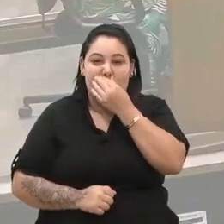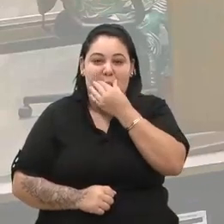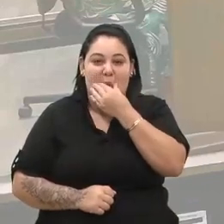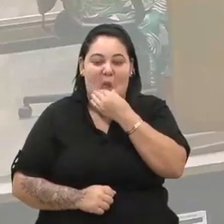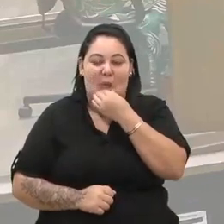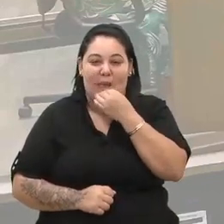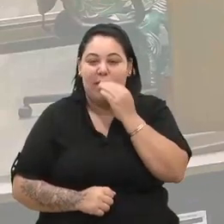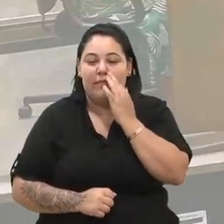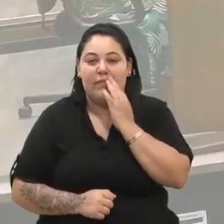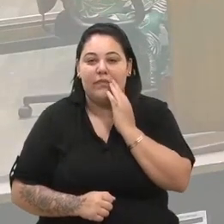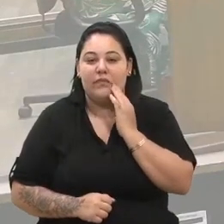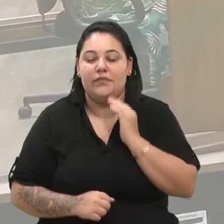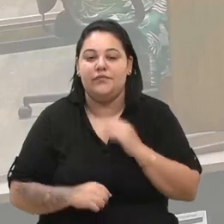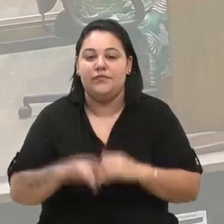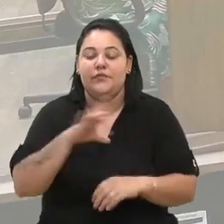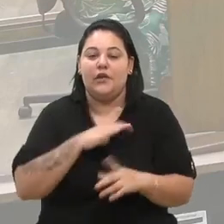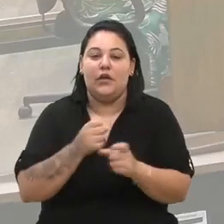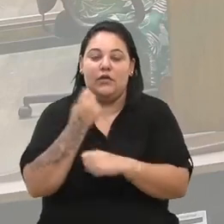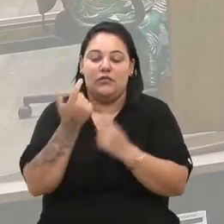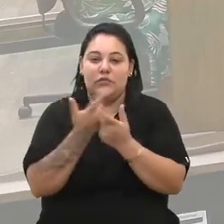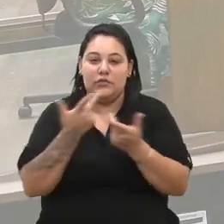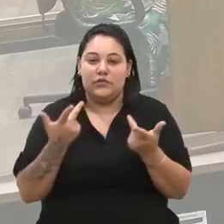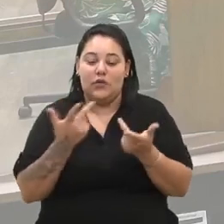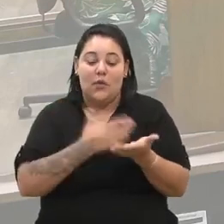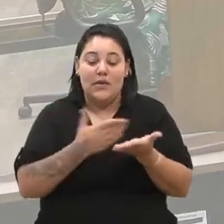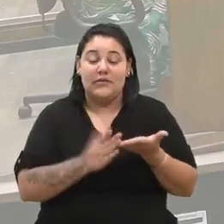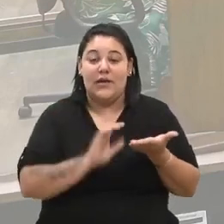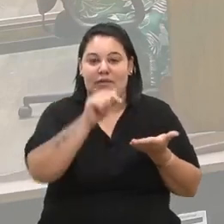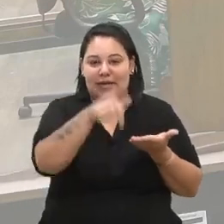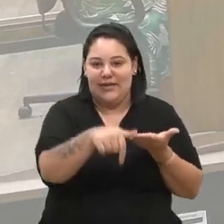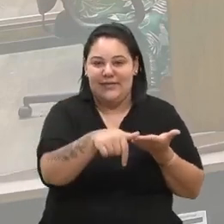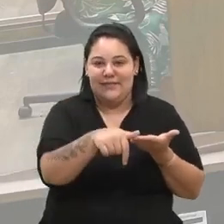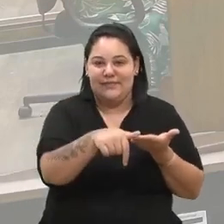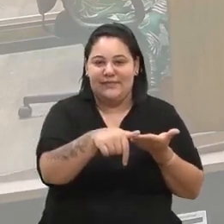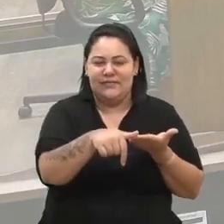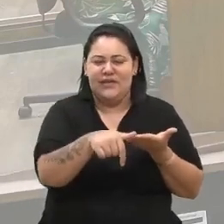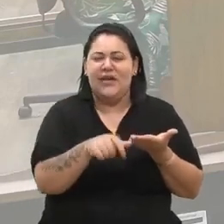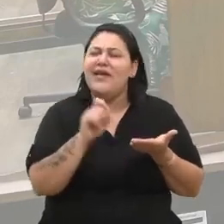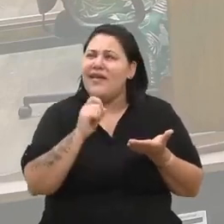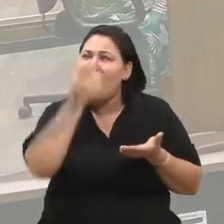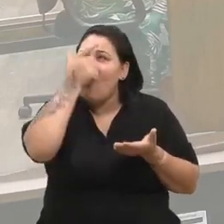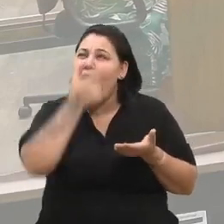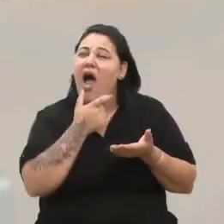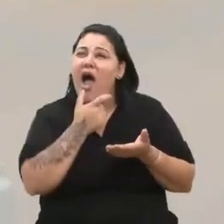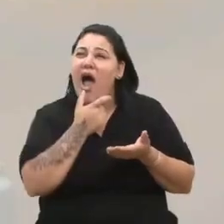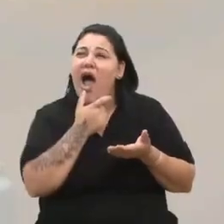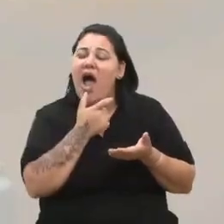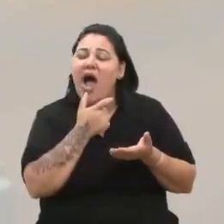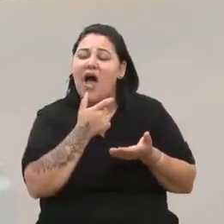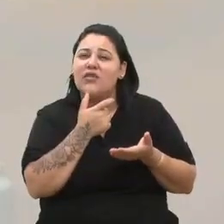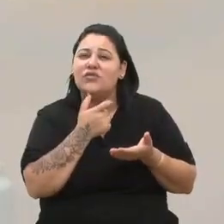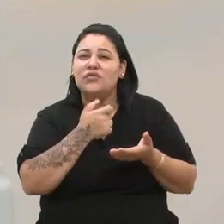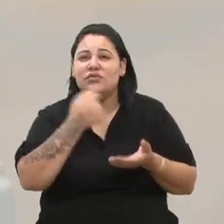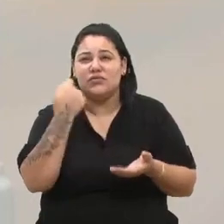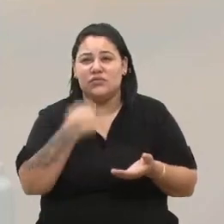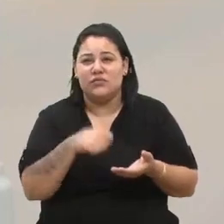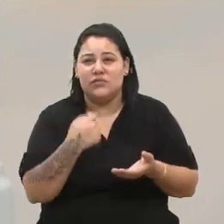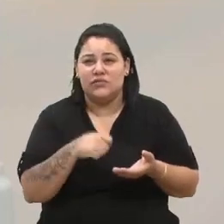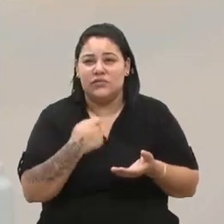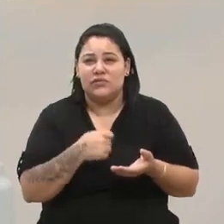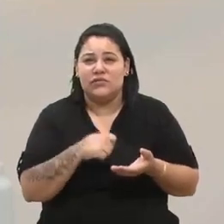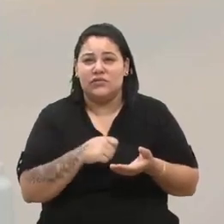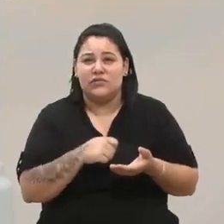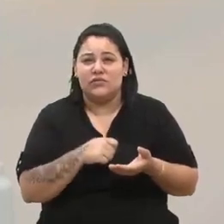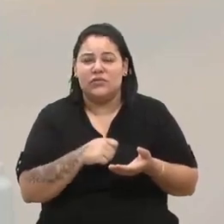Tem algumas coisas que conversaram aqui e que eu acho que eu tenho mesmo que ver que está errado. Olha, como,